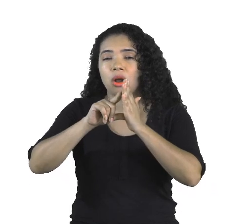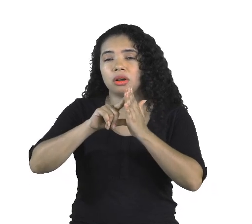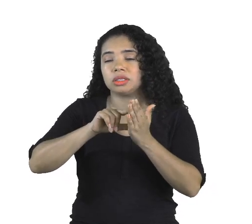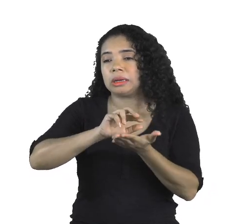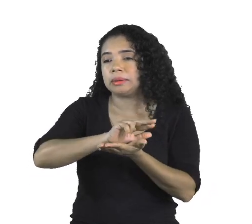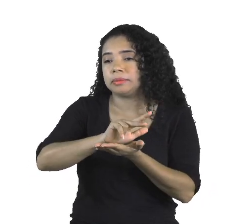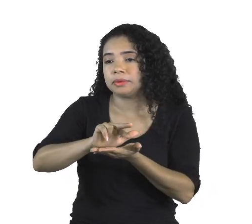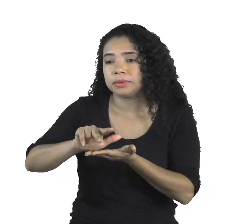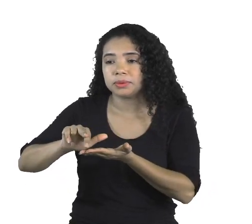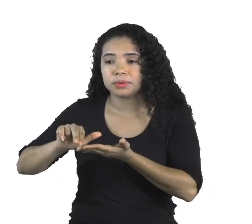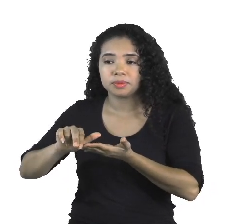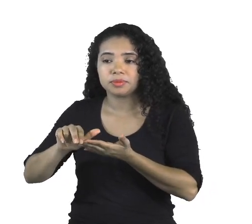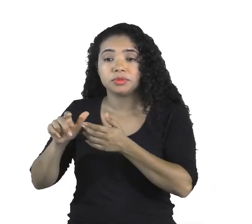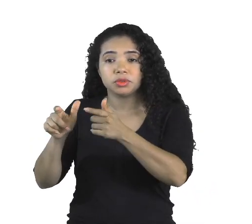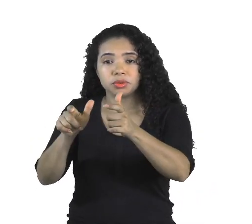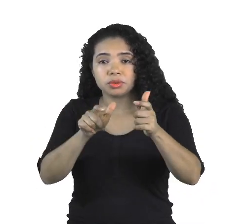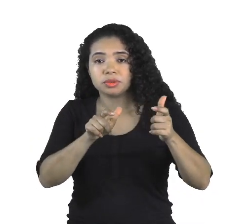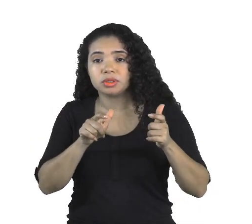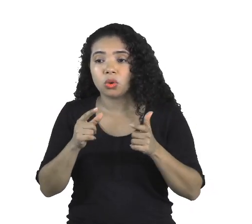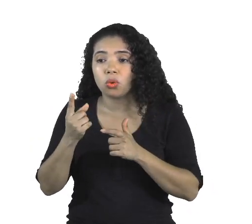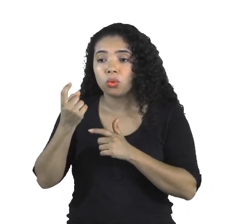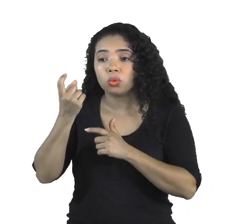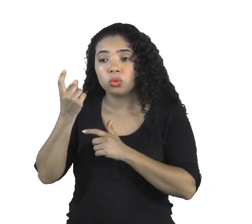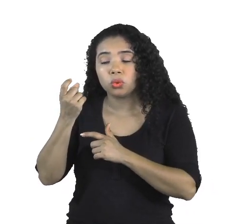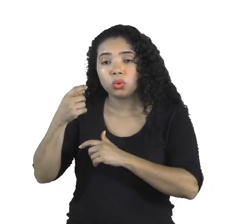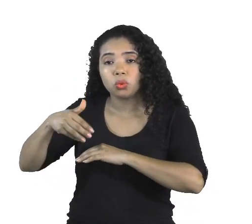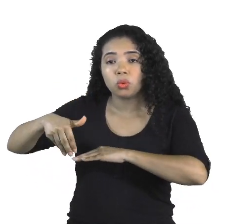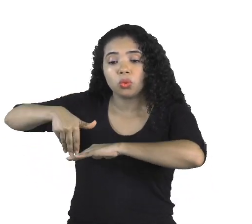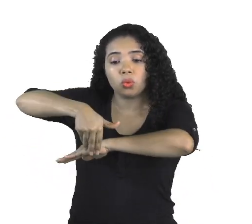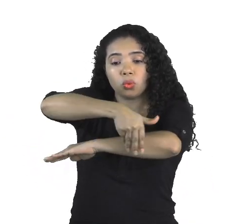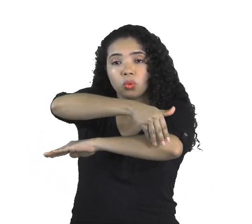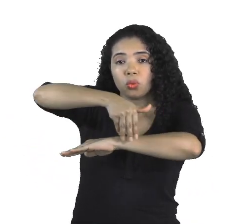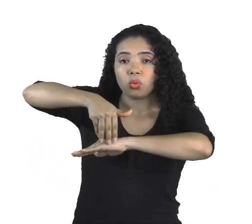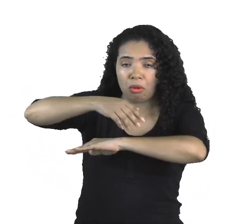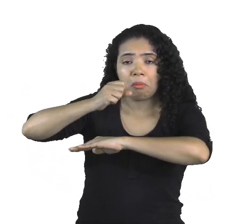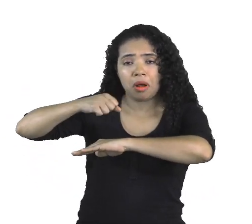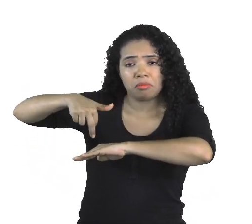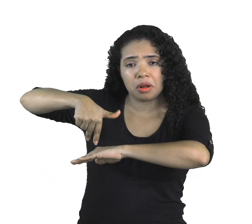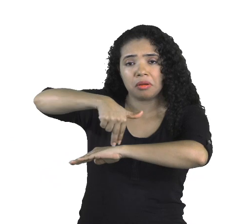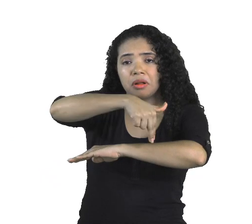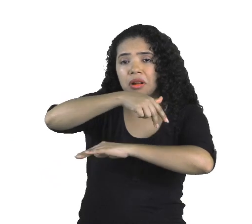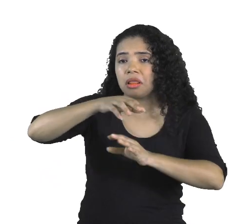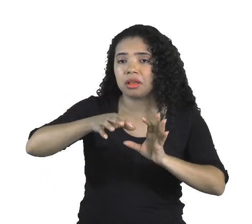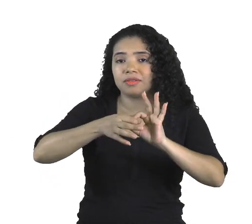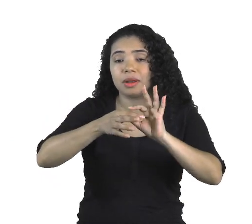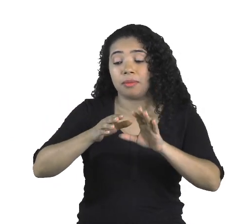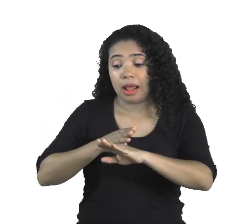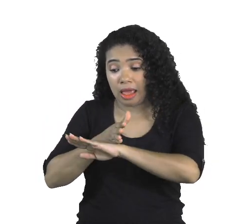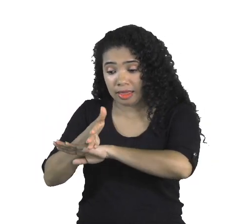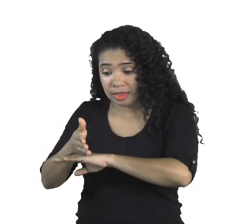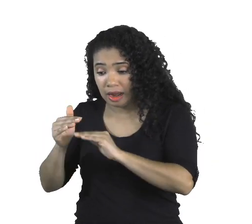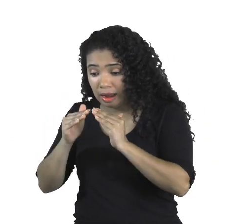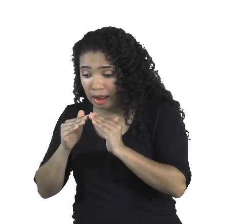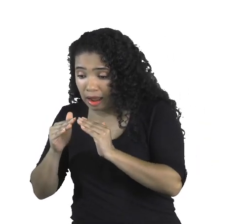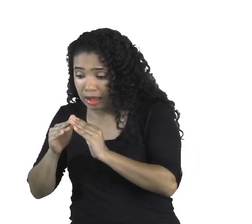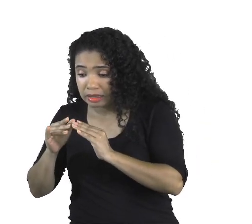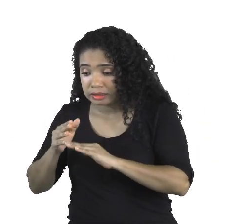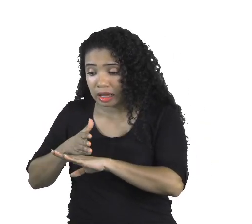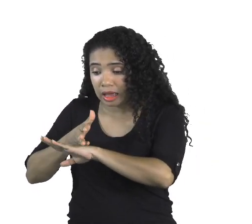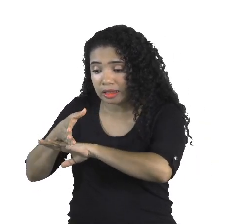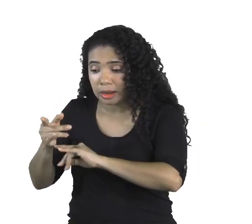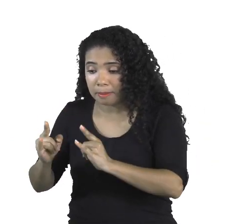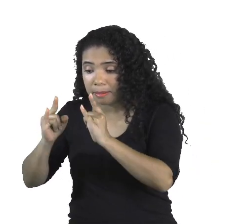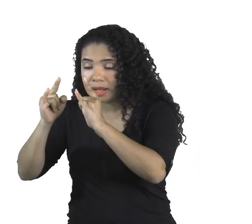ali? Ali o único espaço público que tem ali é a rua. Para você entrar nos prédios, nas casas, nas residências, você tem que